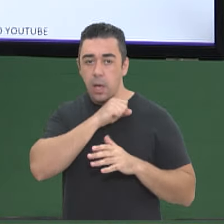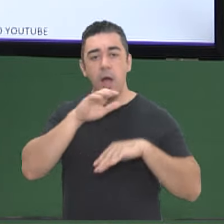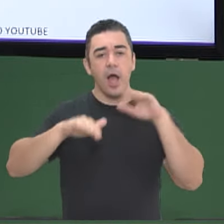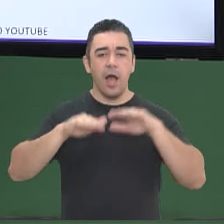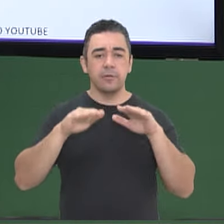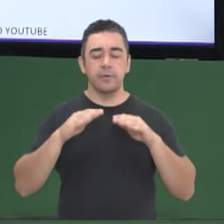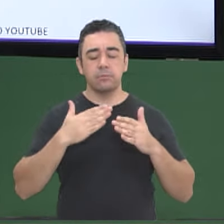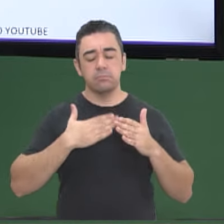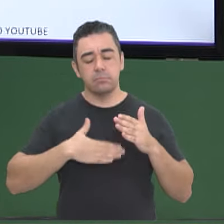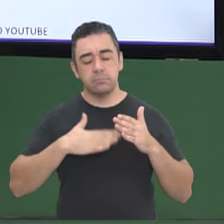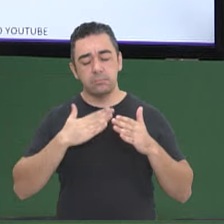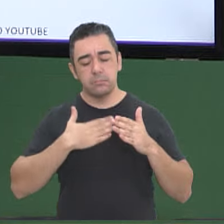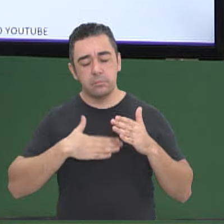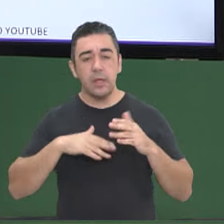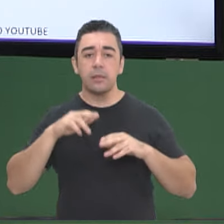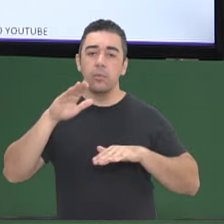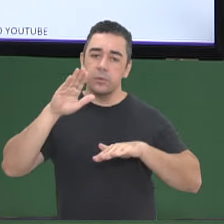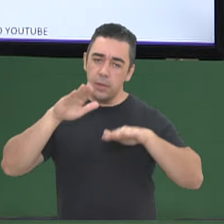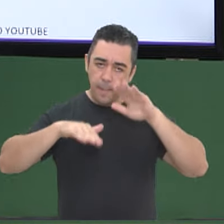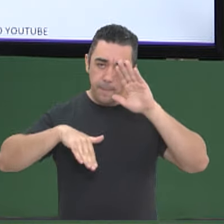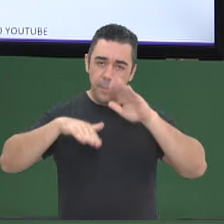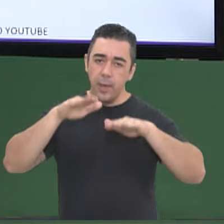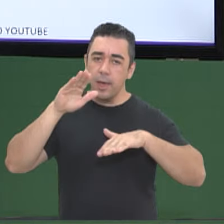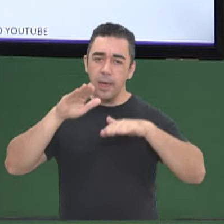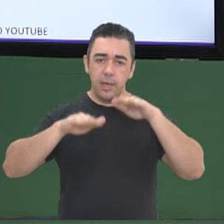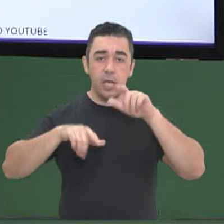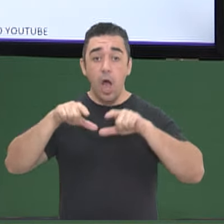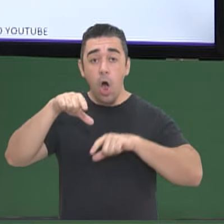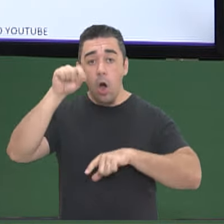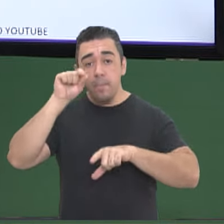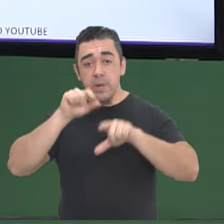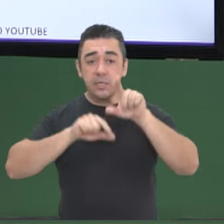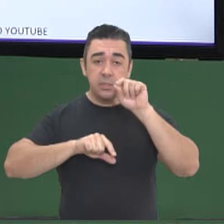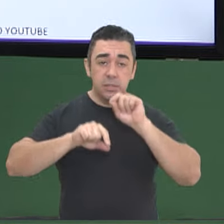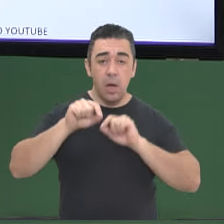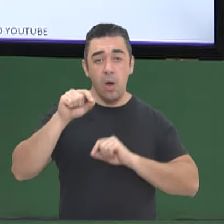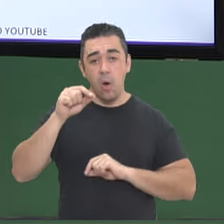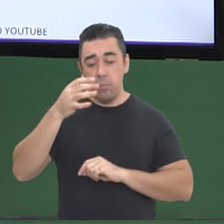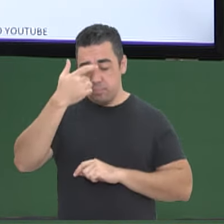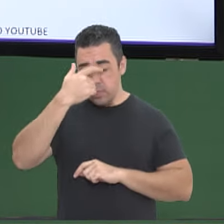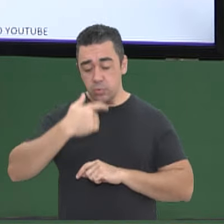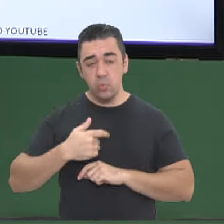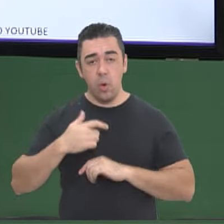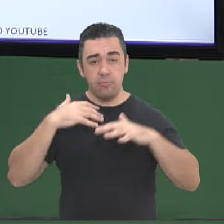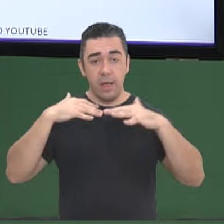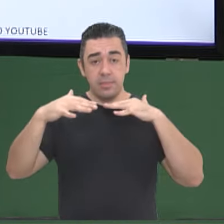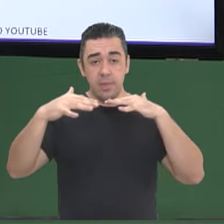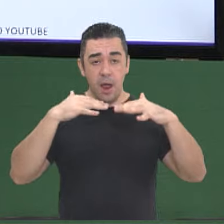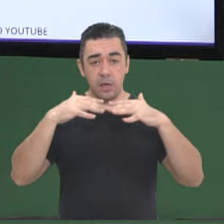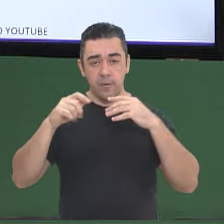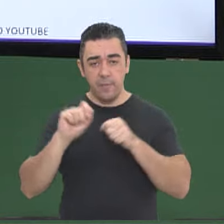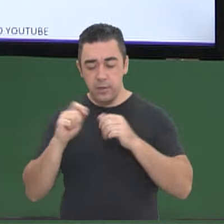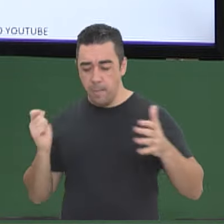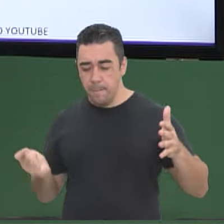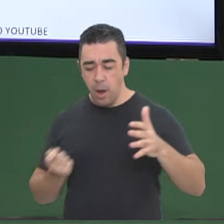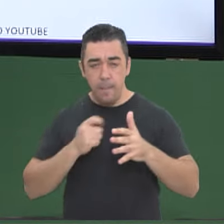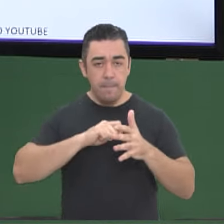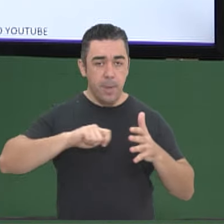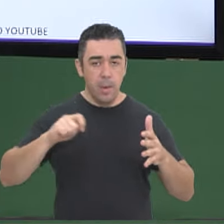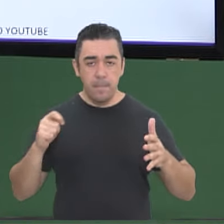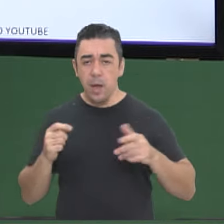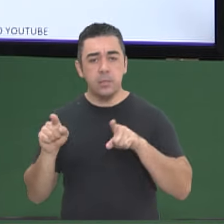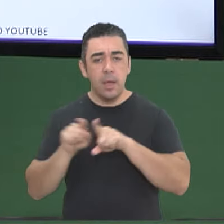retorno mais lento. Então tudo depende da opção que o técnico vai fazer, tá bom? Então também trajetória da